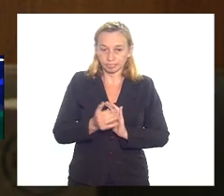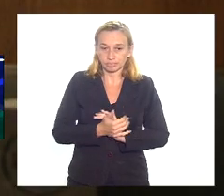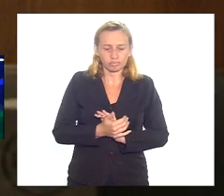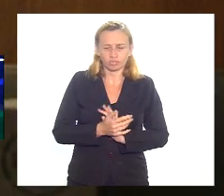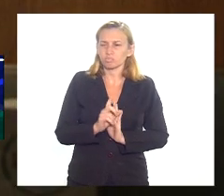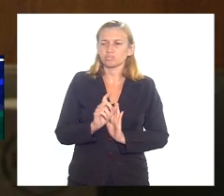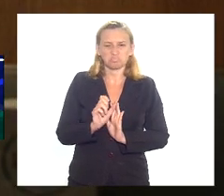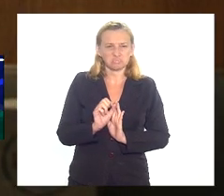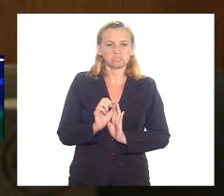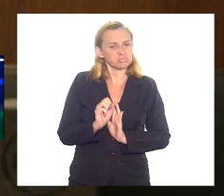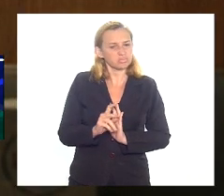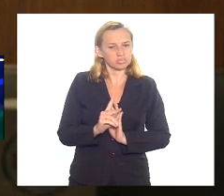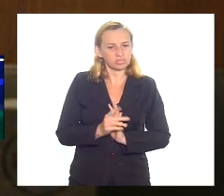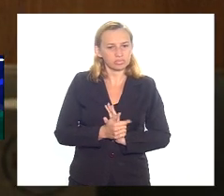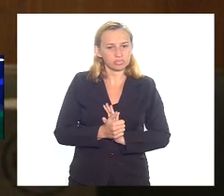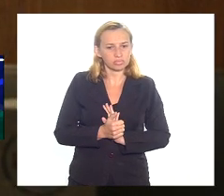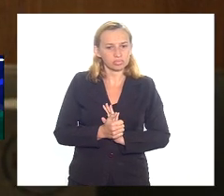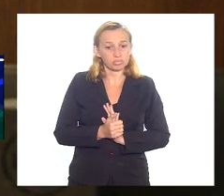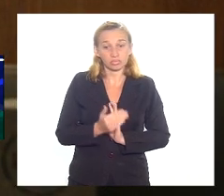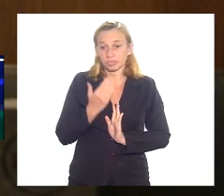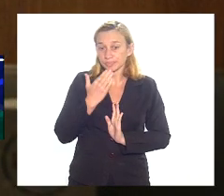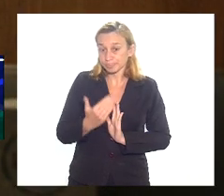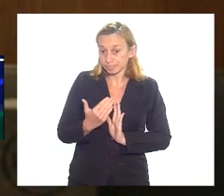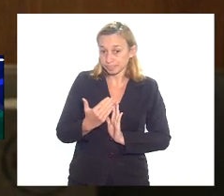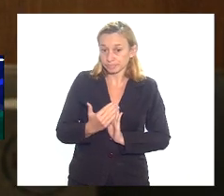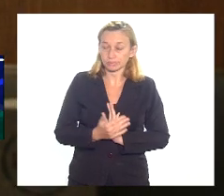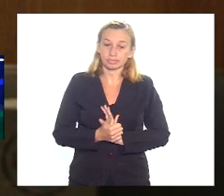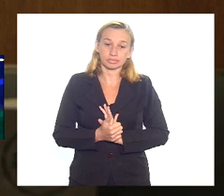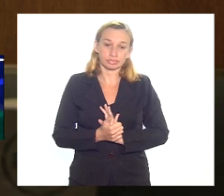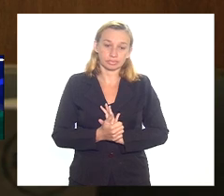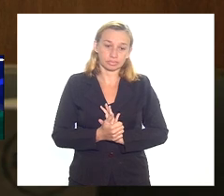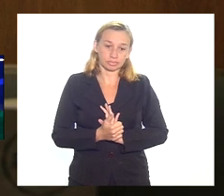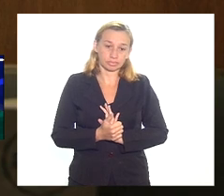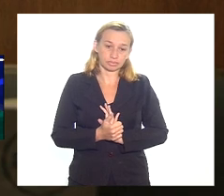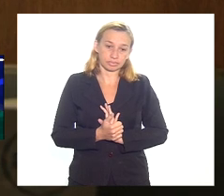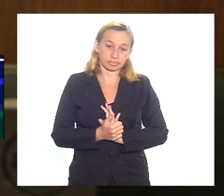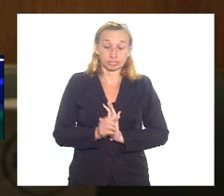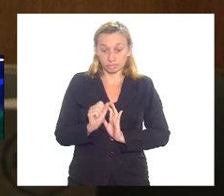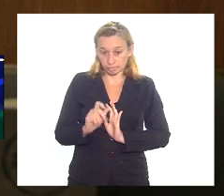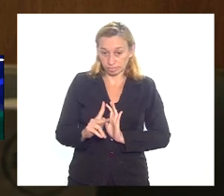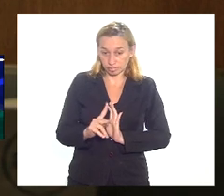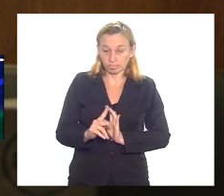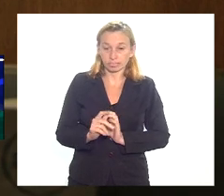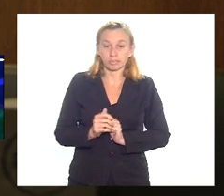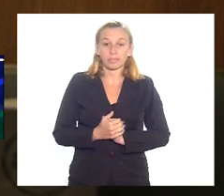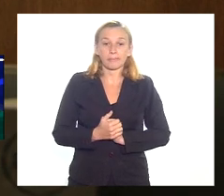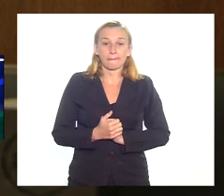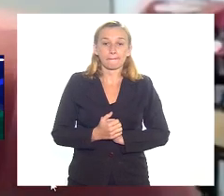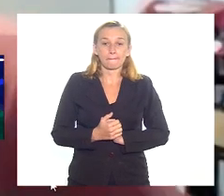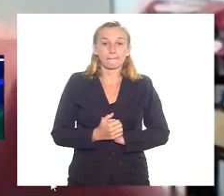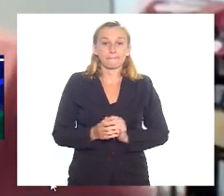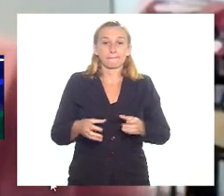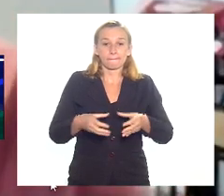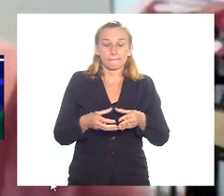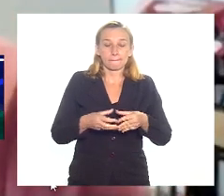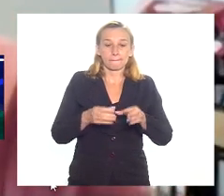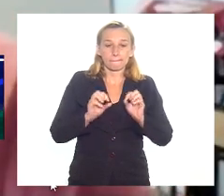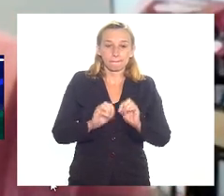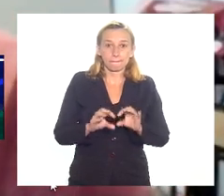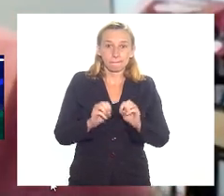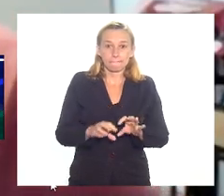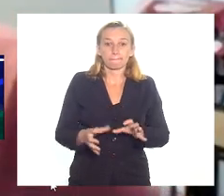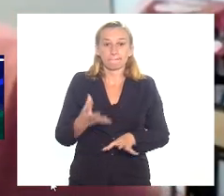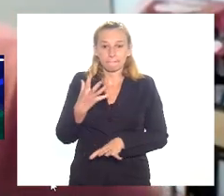não... Uma coisa é pedir. Entendi. Ok? Mas, bom, o parecer da Comissão de Educação